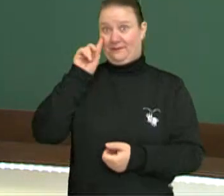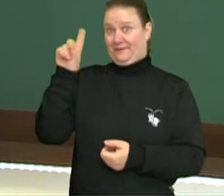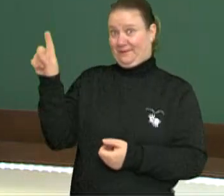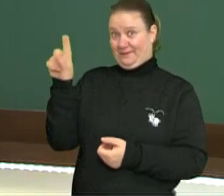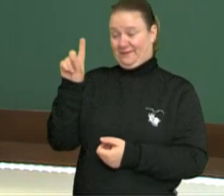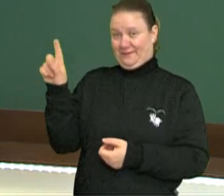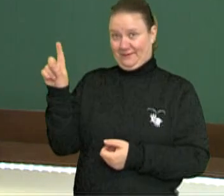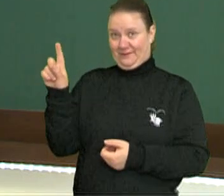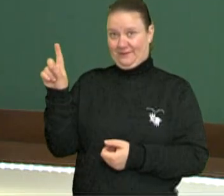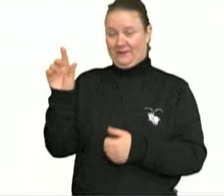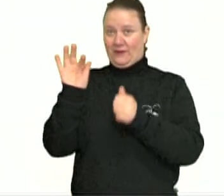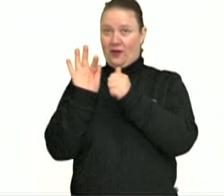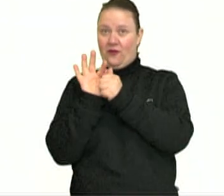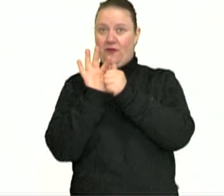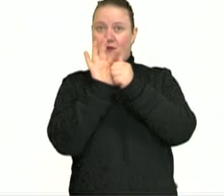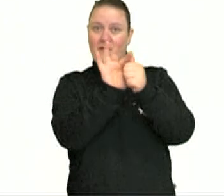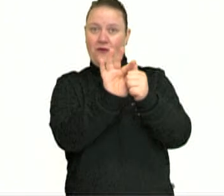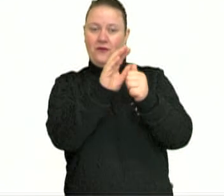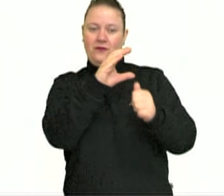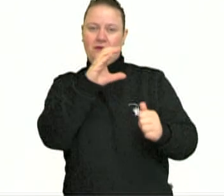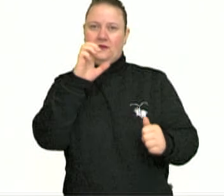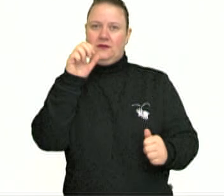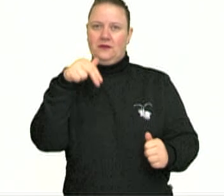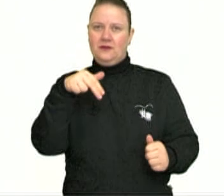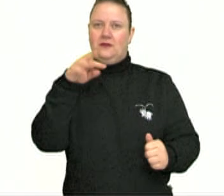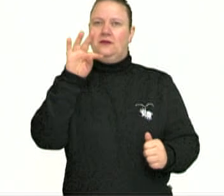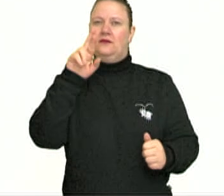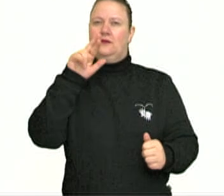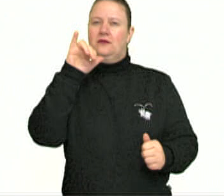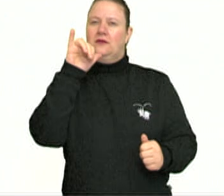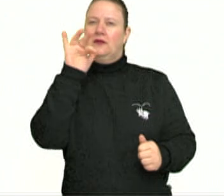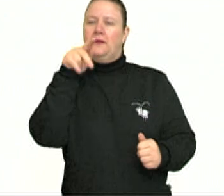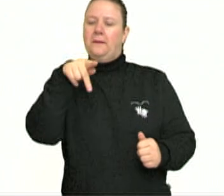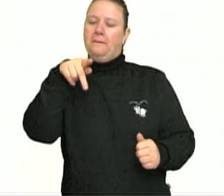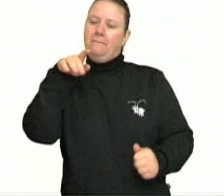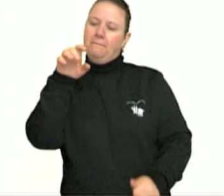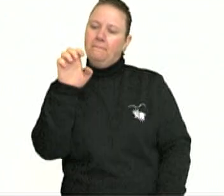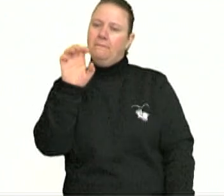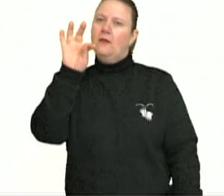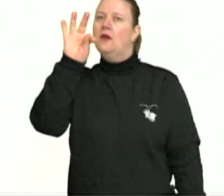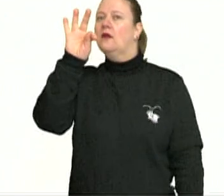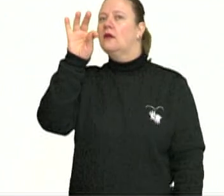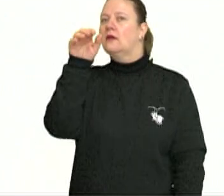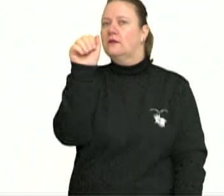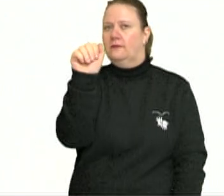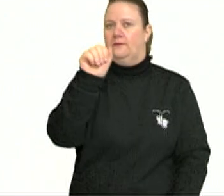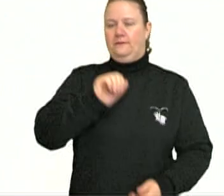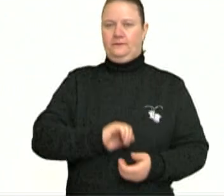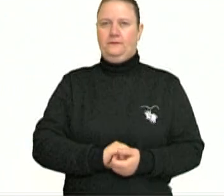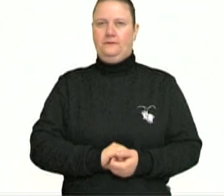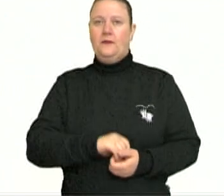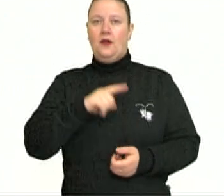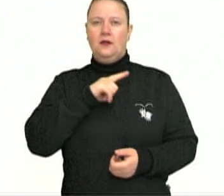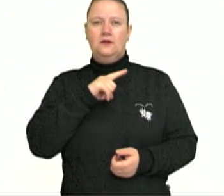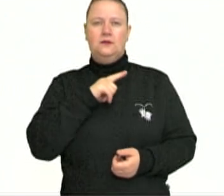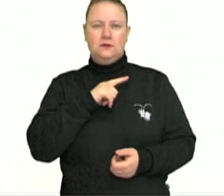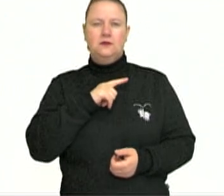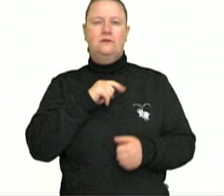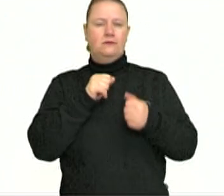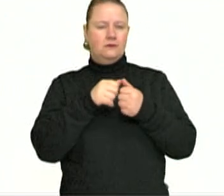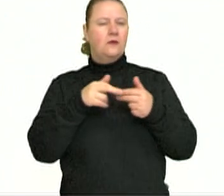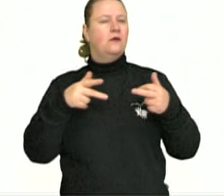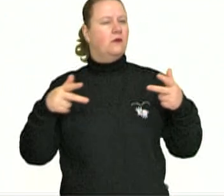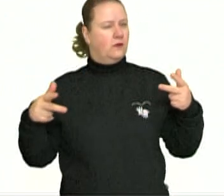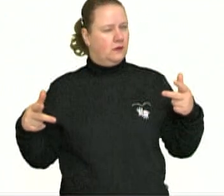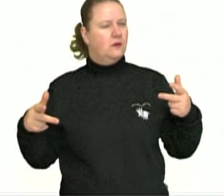famosa força centrípeta, tem a ver com ela, né? Mas a gente for analisar, a força centrípeta ela tem vários personagens, como